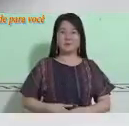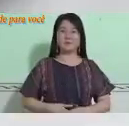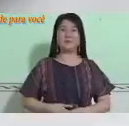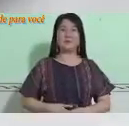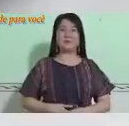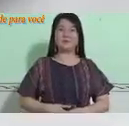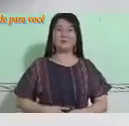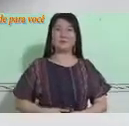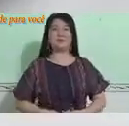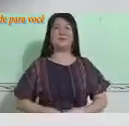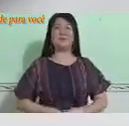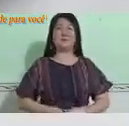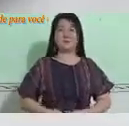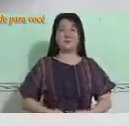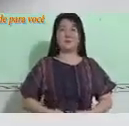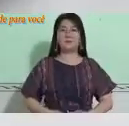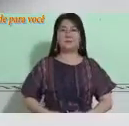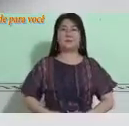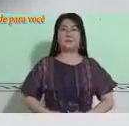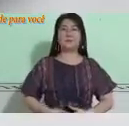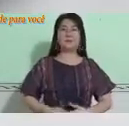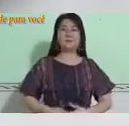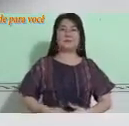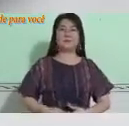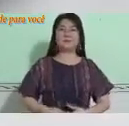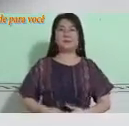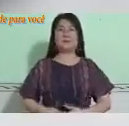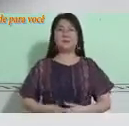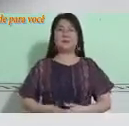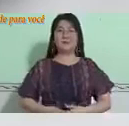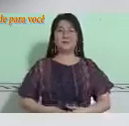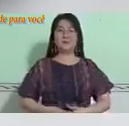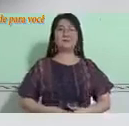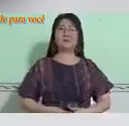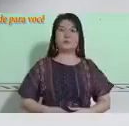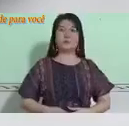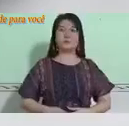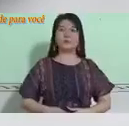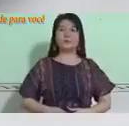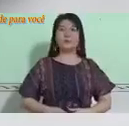Entenda melhor como funciona o teste de gravidez de farmácia.